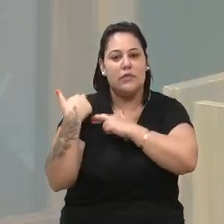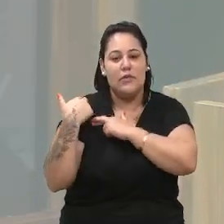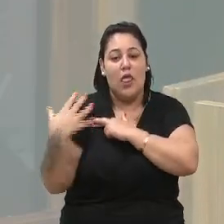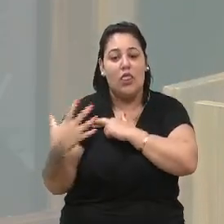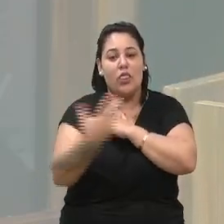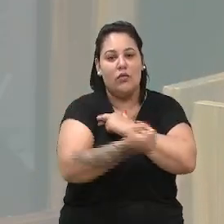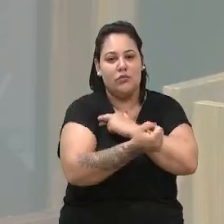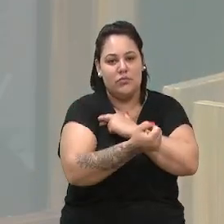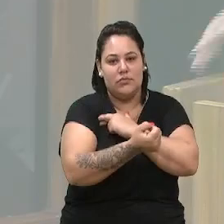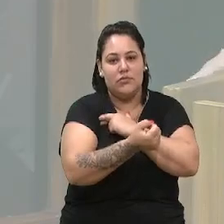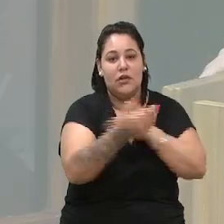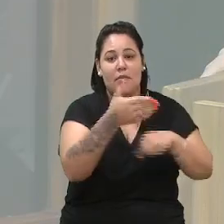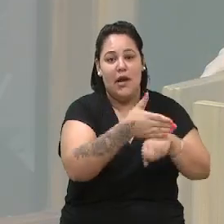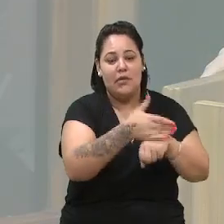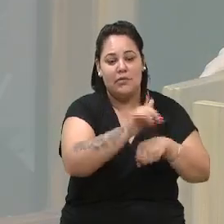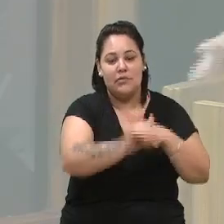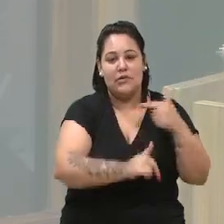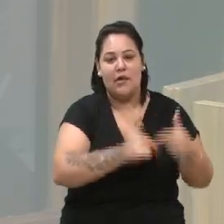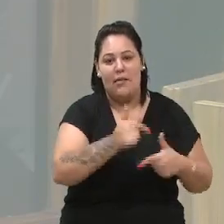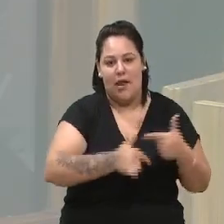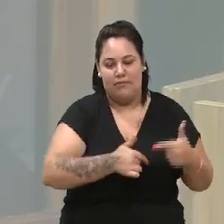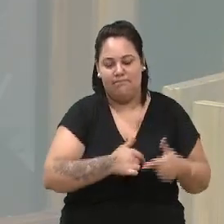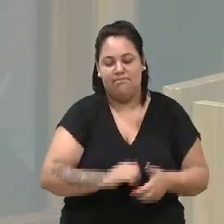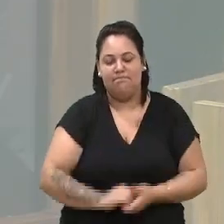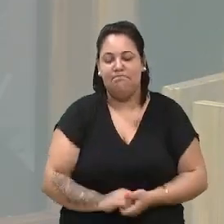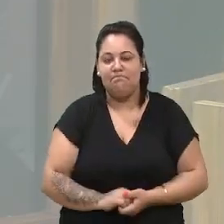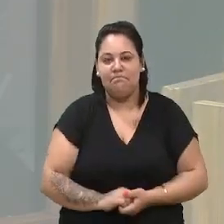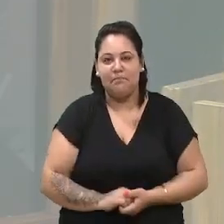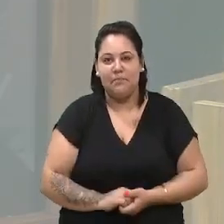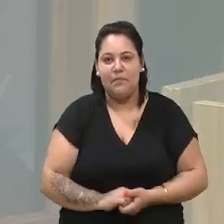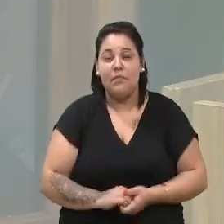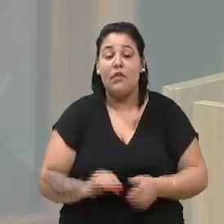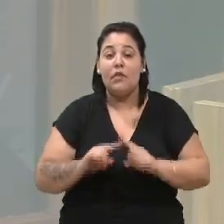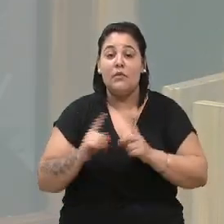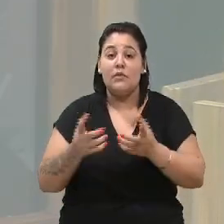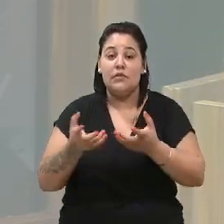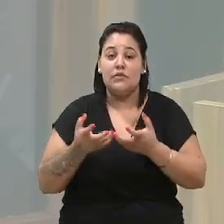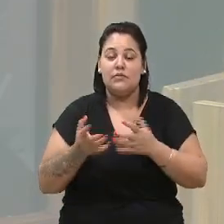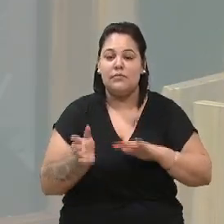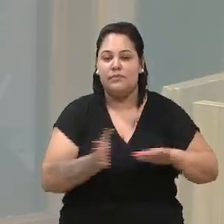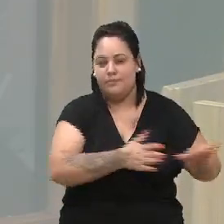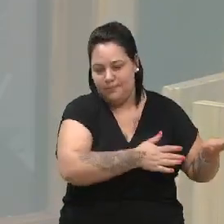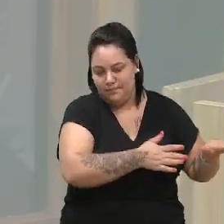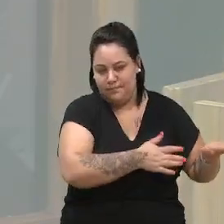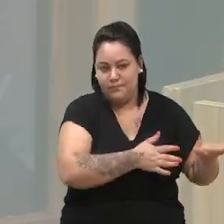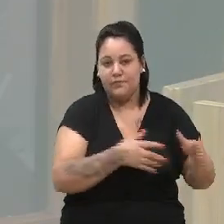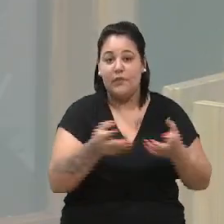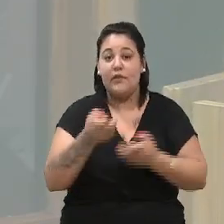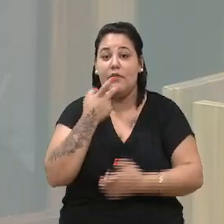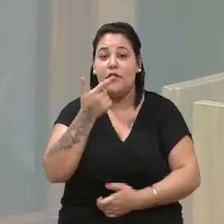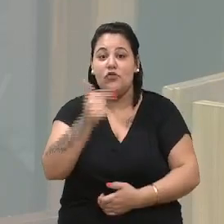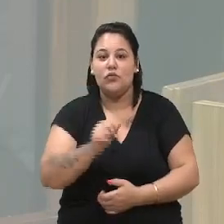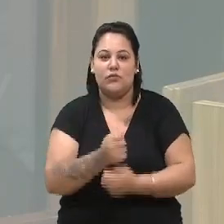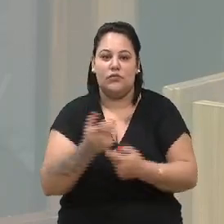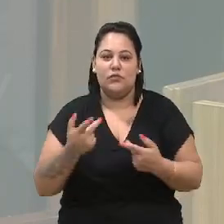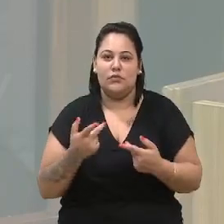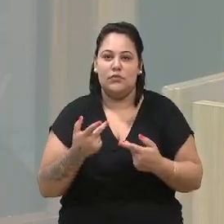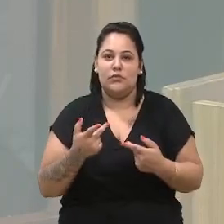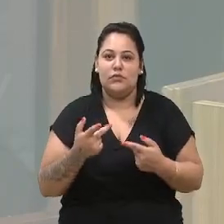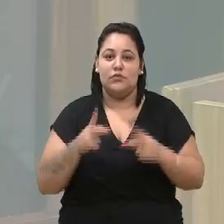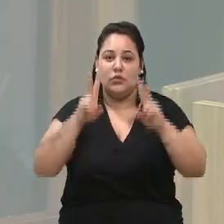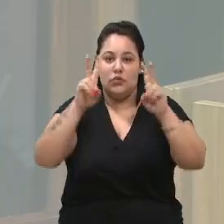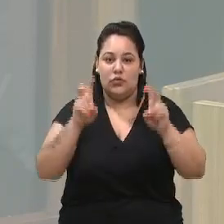que têm conduzido esse tema. Mas quero falar de uma outra situação, quero falar aqui do tema